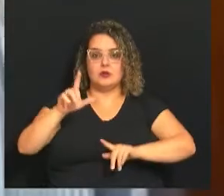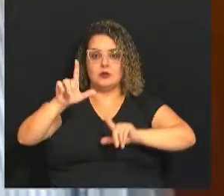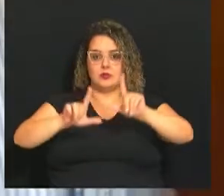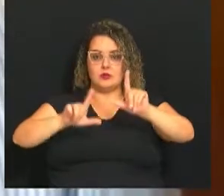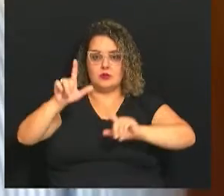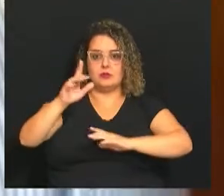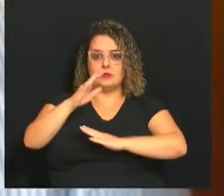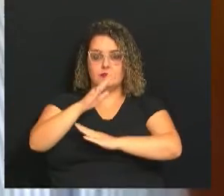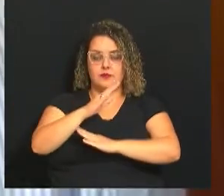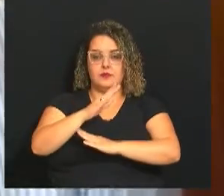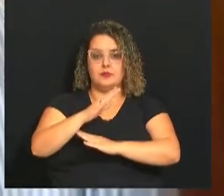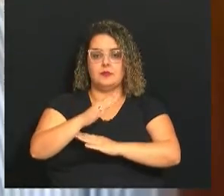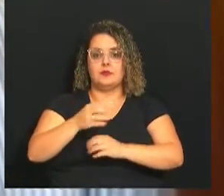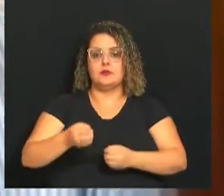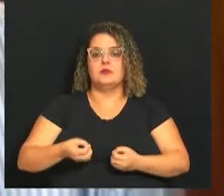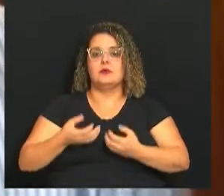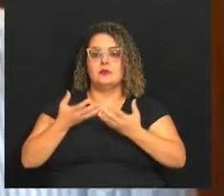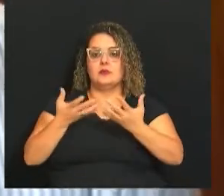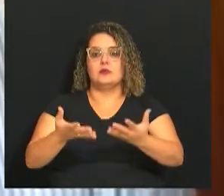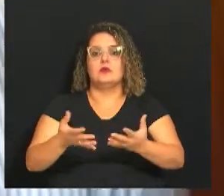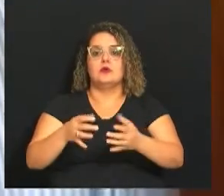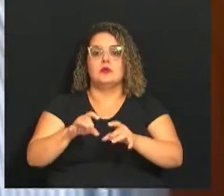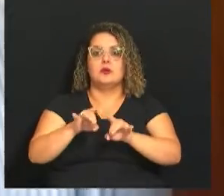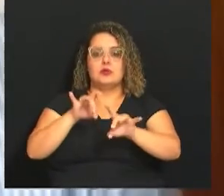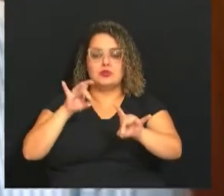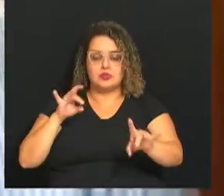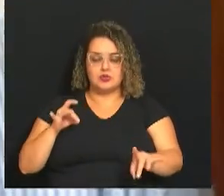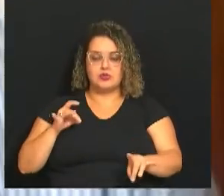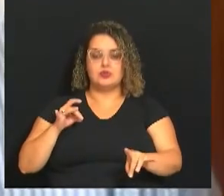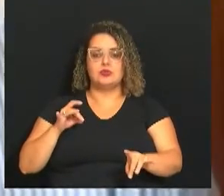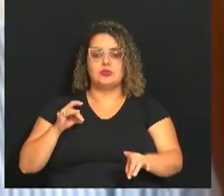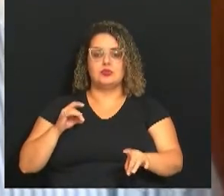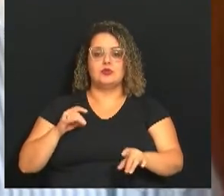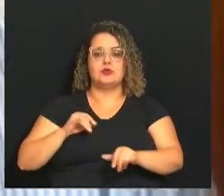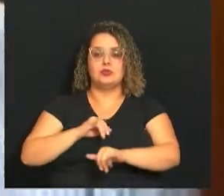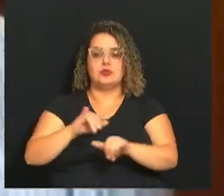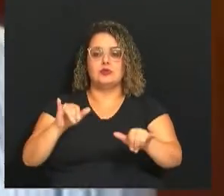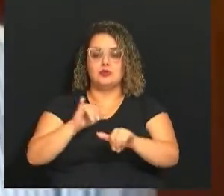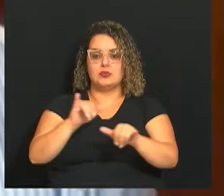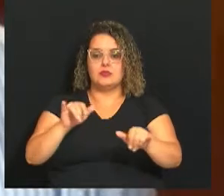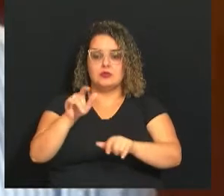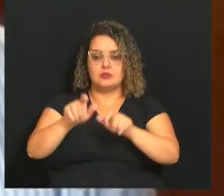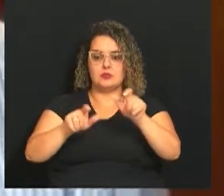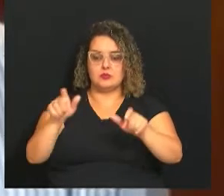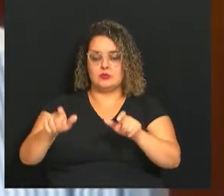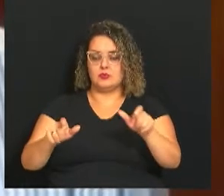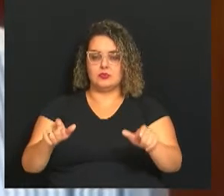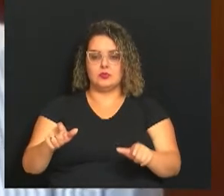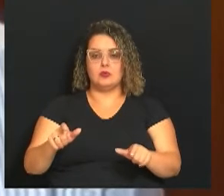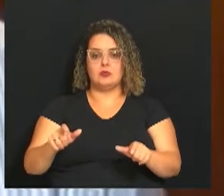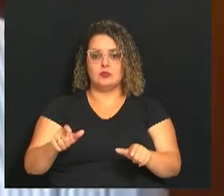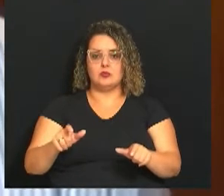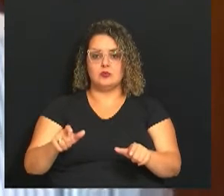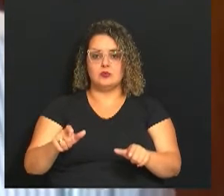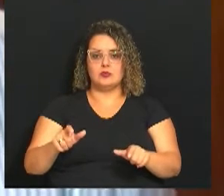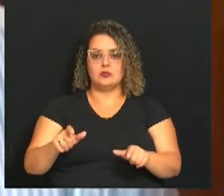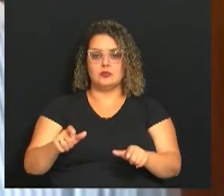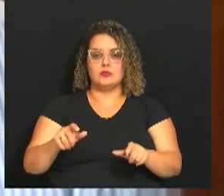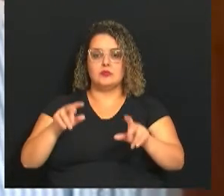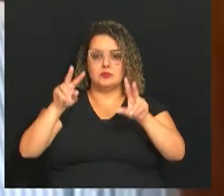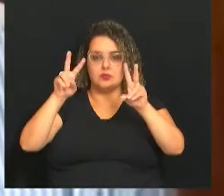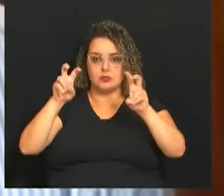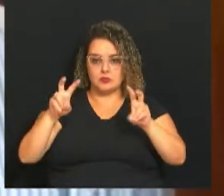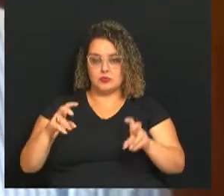está proporcionando transmitir e atingir inúmeras pessoas com esse tema tão